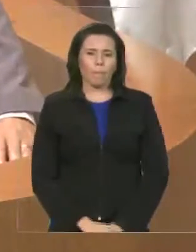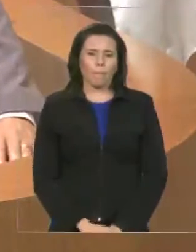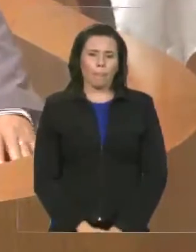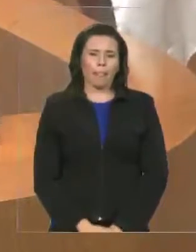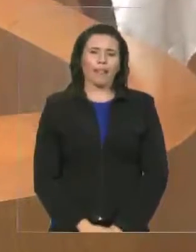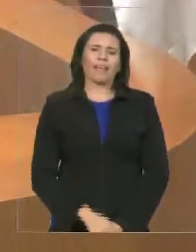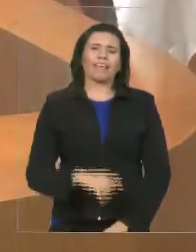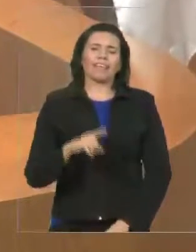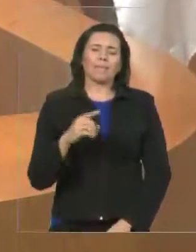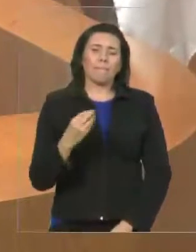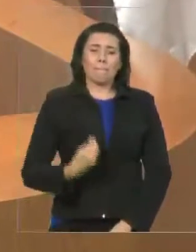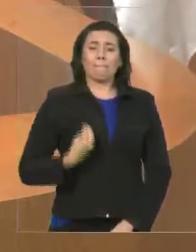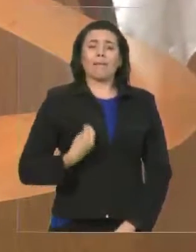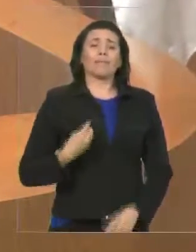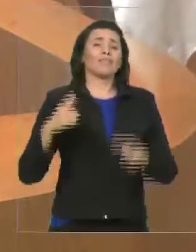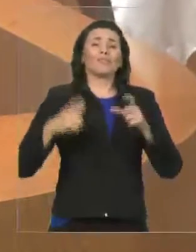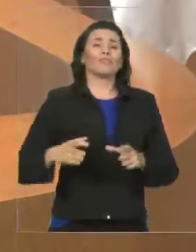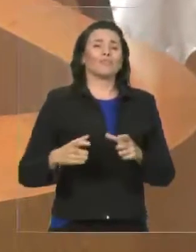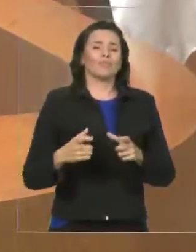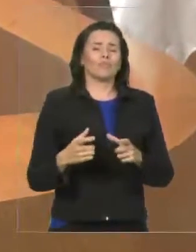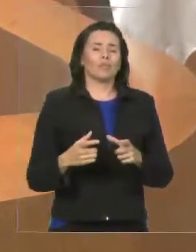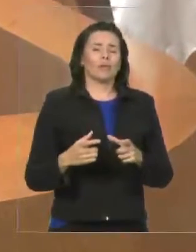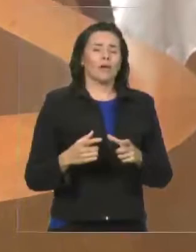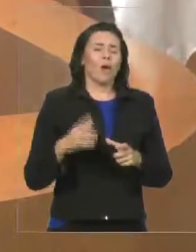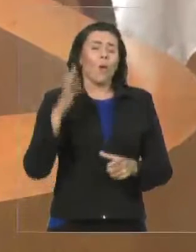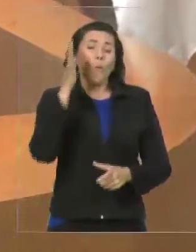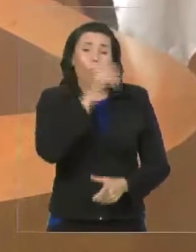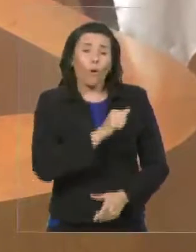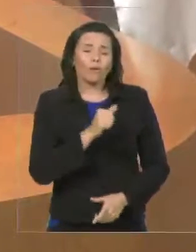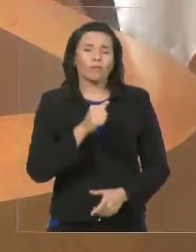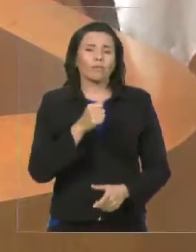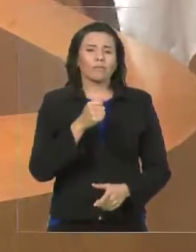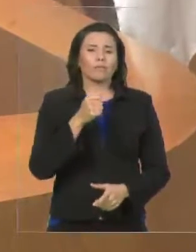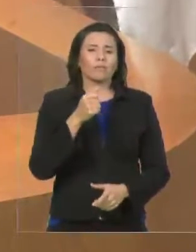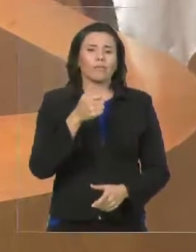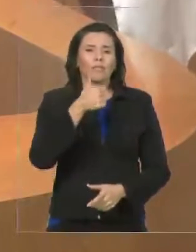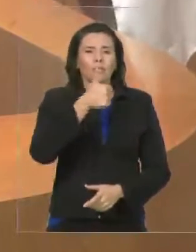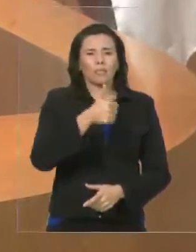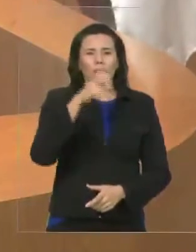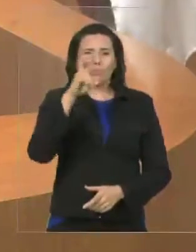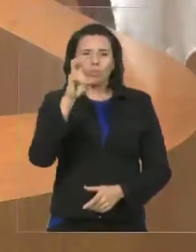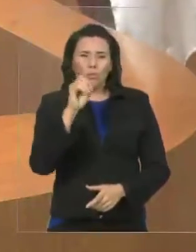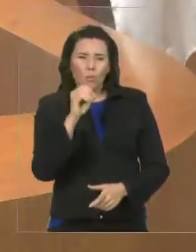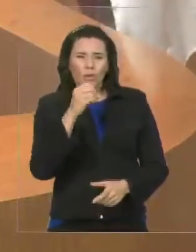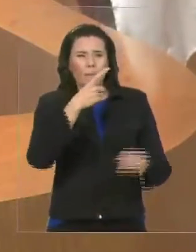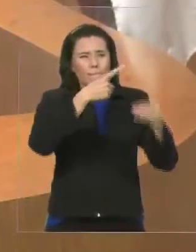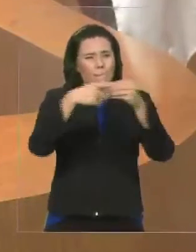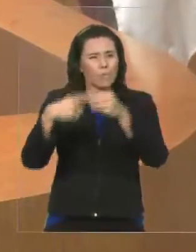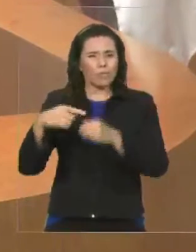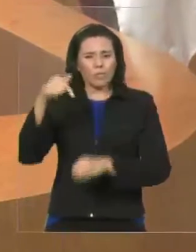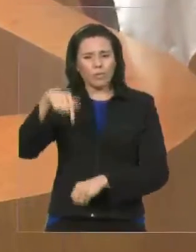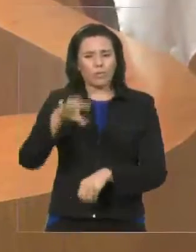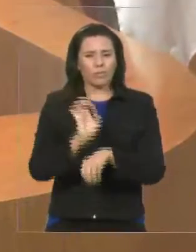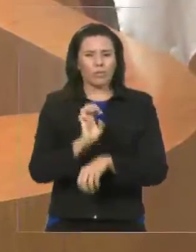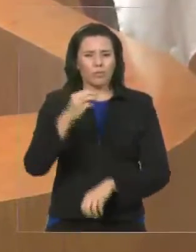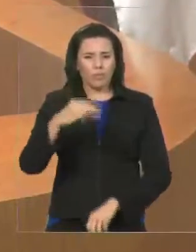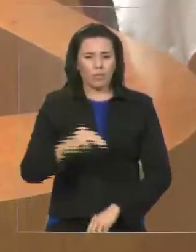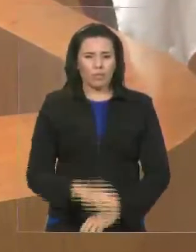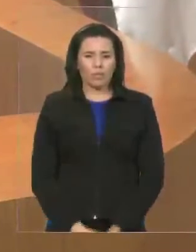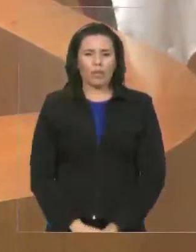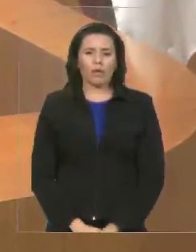municípios do Estado do Maranhão e nós pretendemos fazer uma disputa dentro da democracia que o